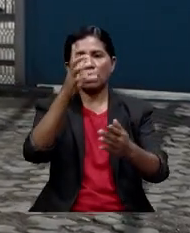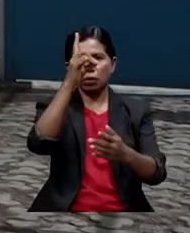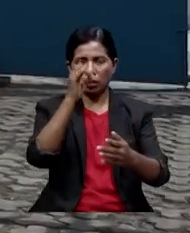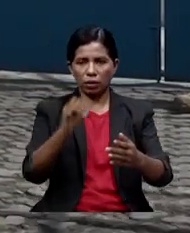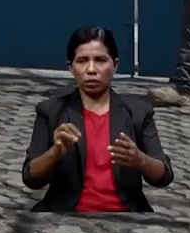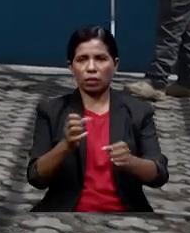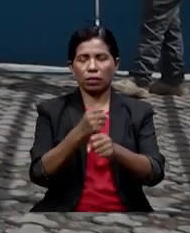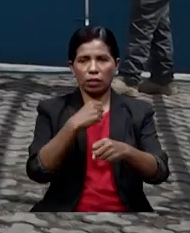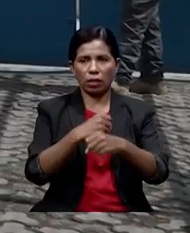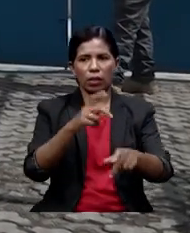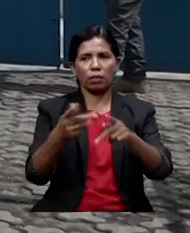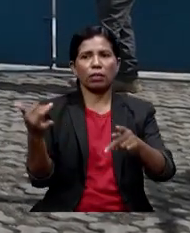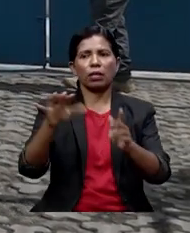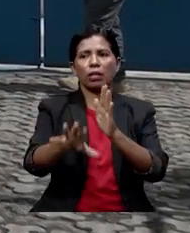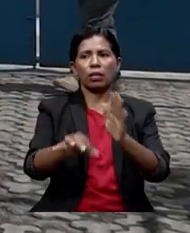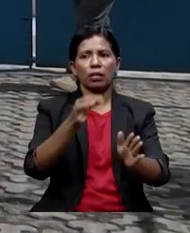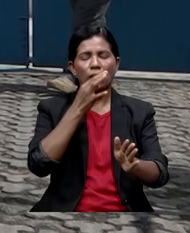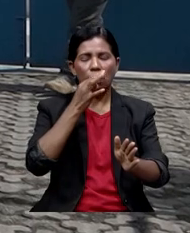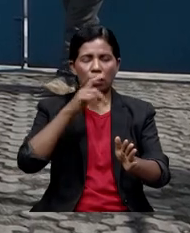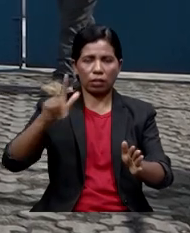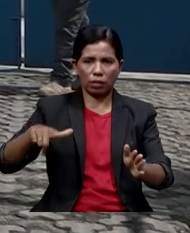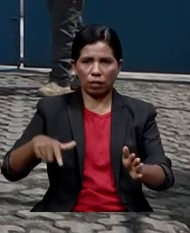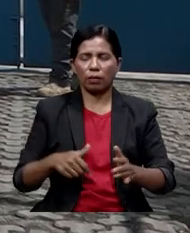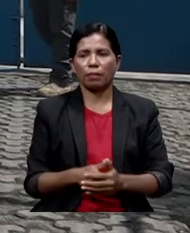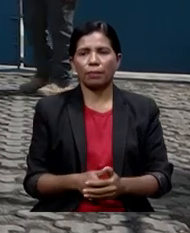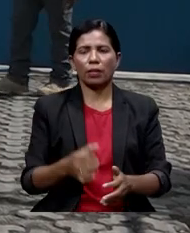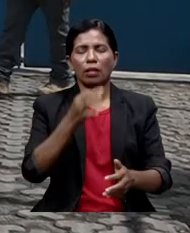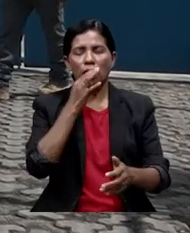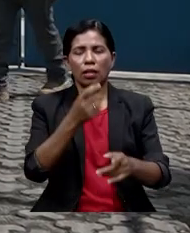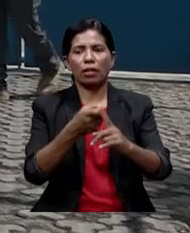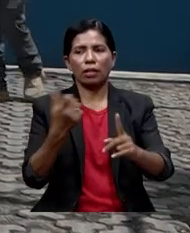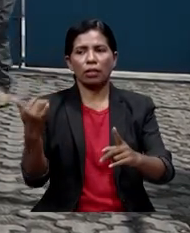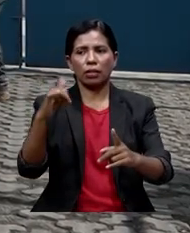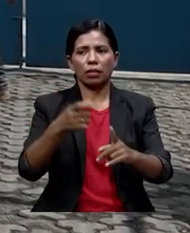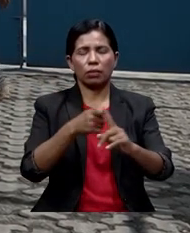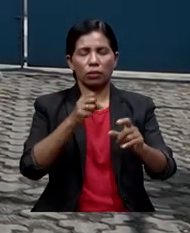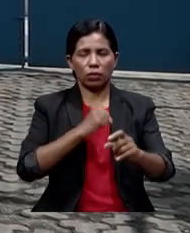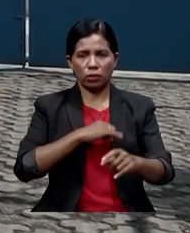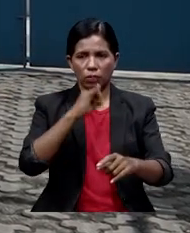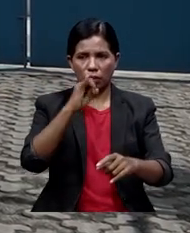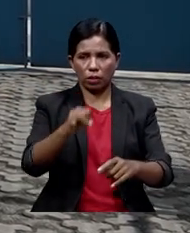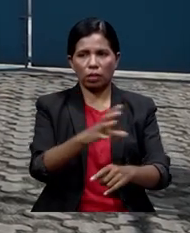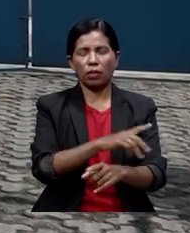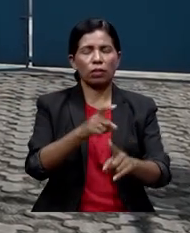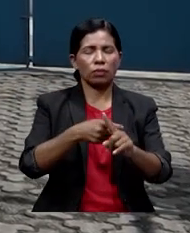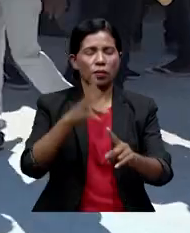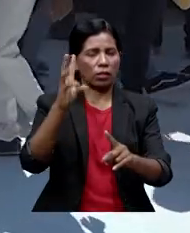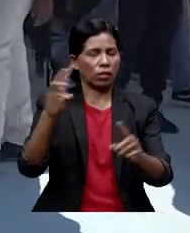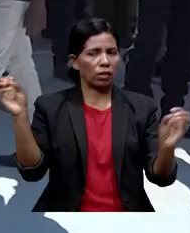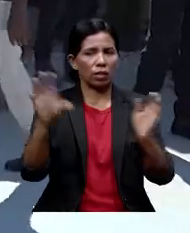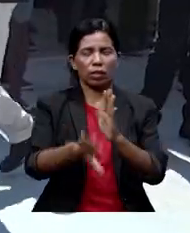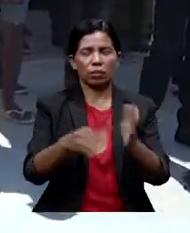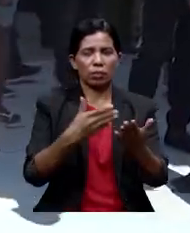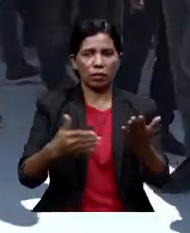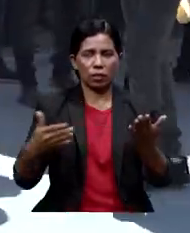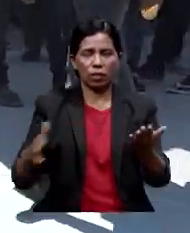onde halo prisioneiro Sira retan Rahan tarde. Além de Rahan, prisioneiro Sira e a Cova Lima Mos, quase fulané nona lacima